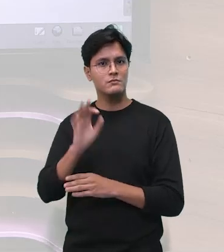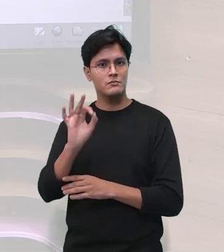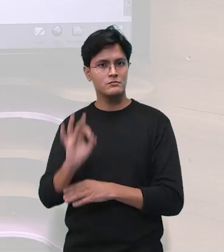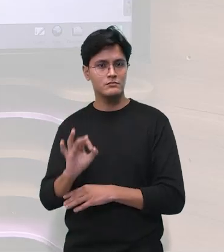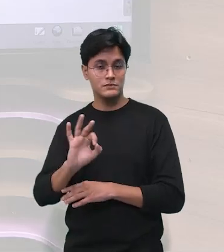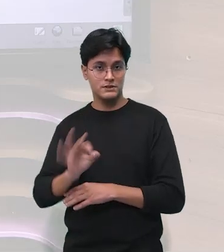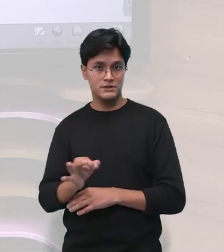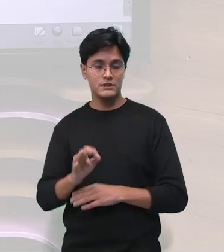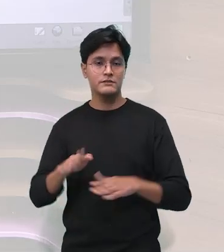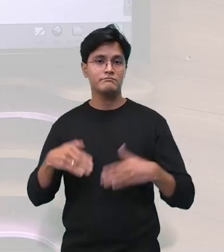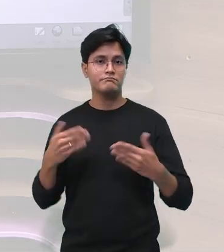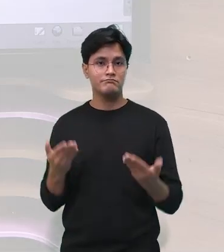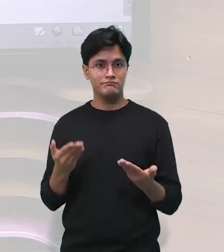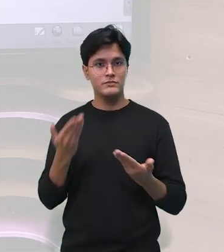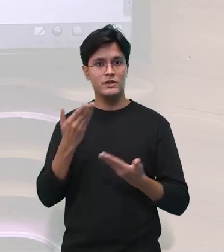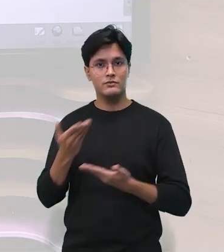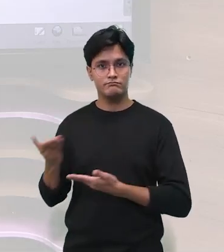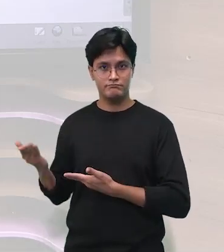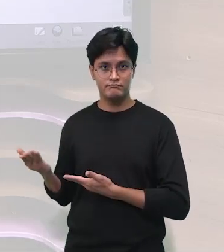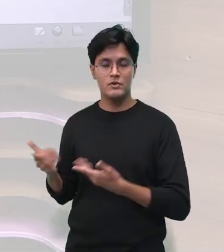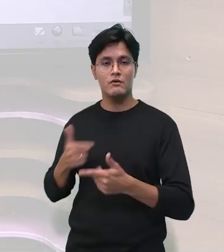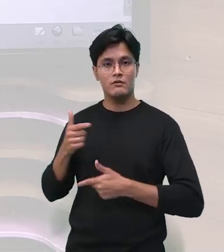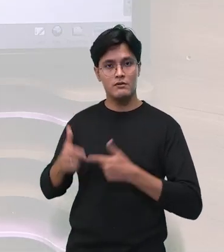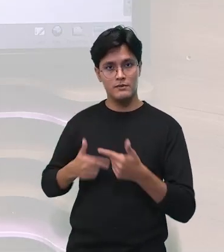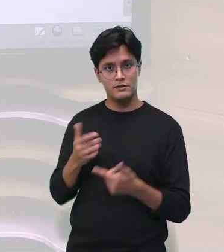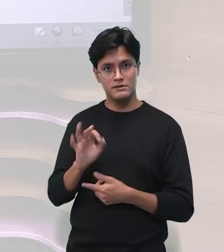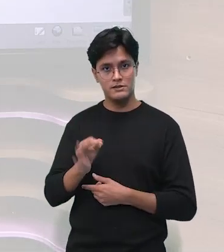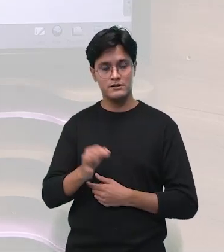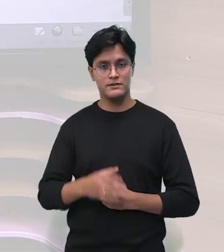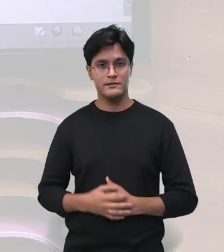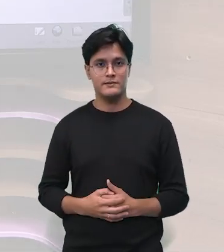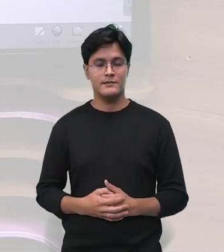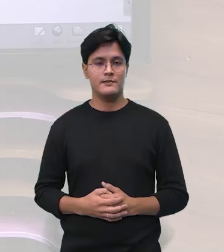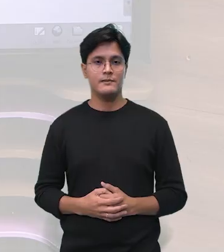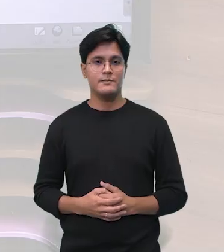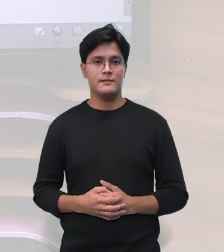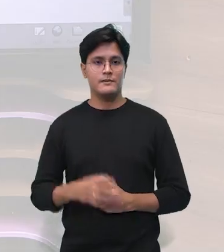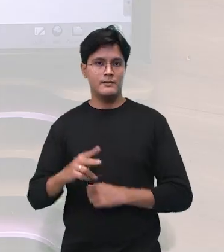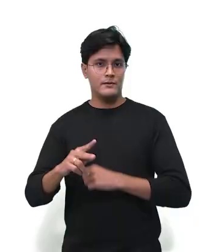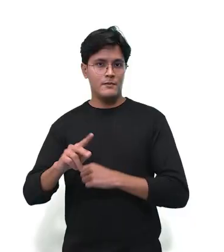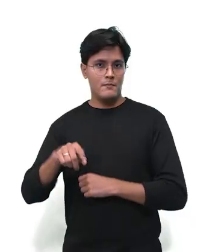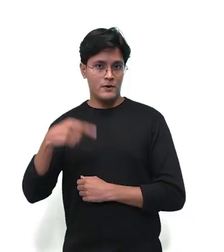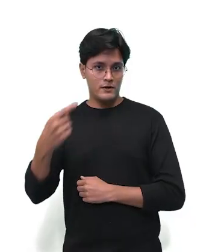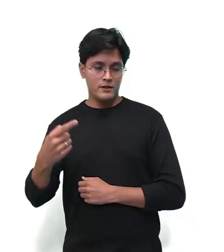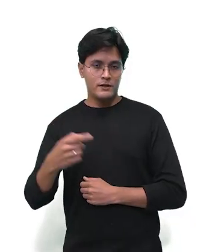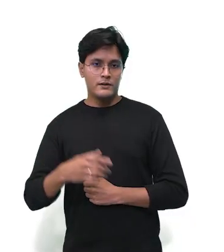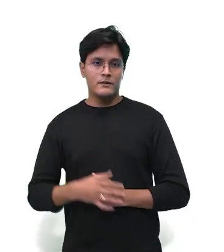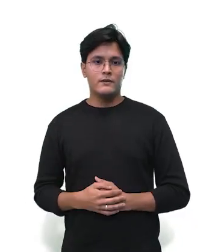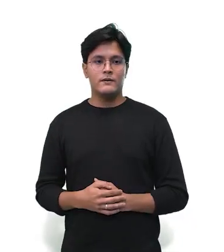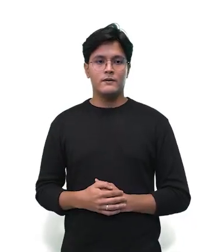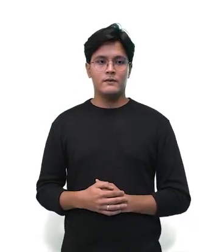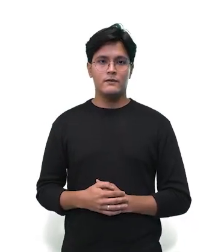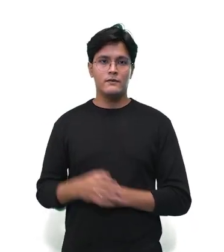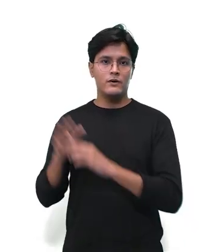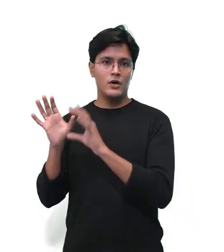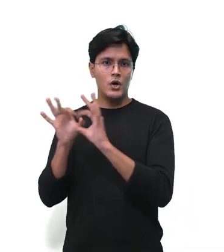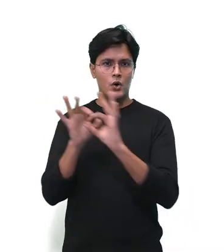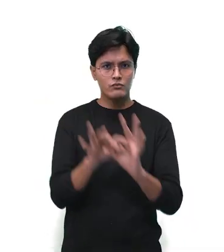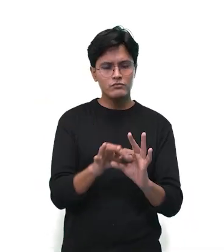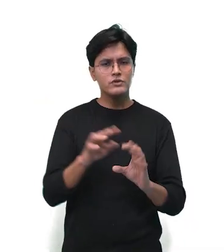maneira que a gente vai trabalhar essas questões aí, beleza? Vamos para a próxima, então? Na próxima situação problema, nós